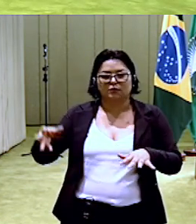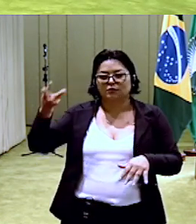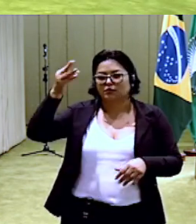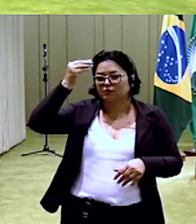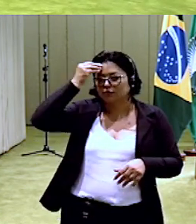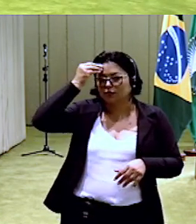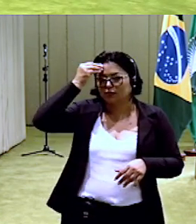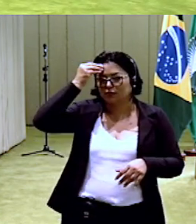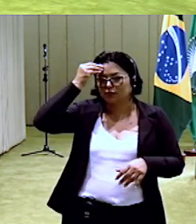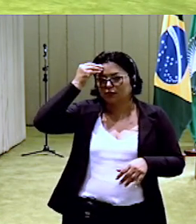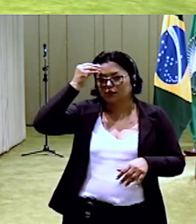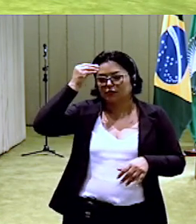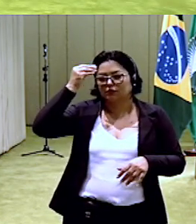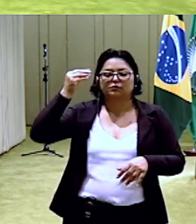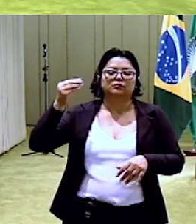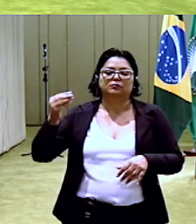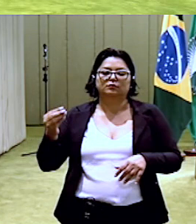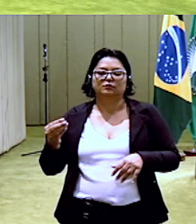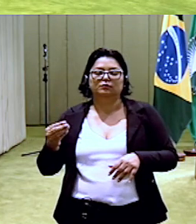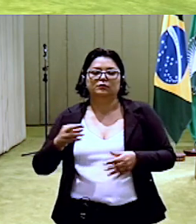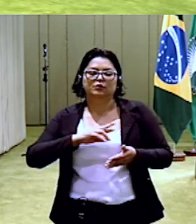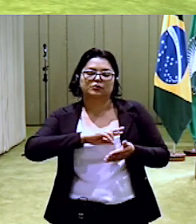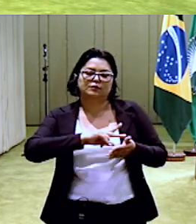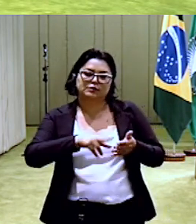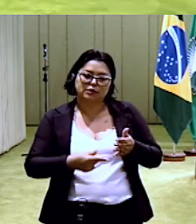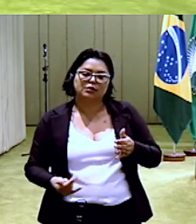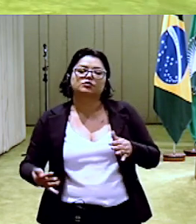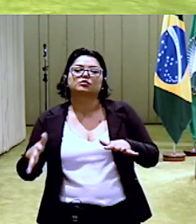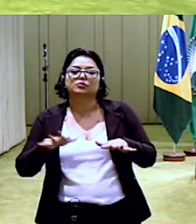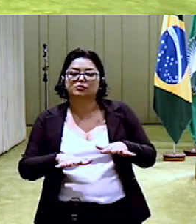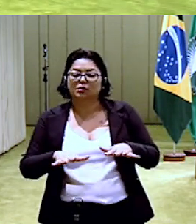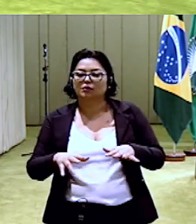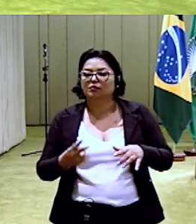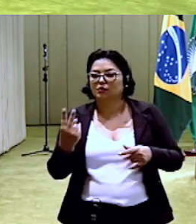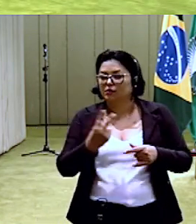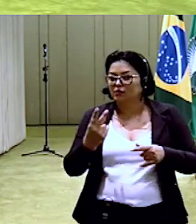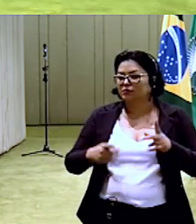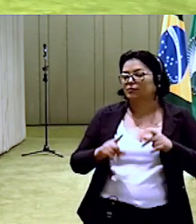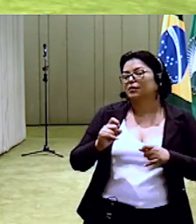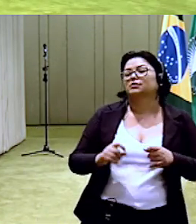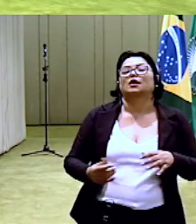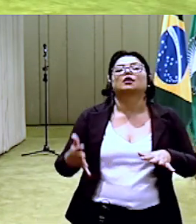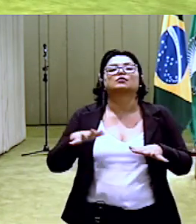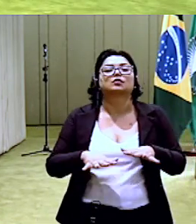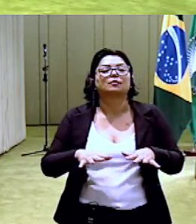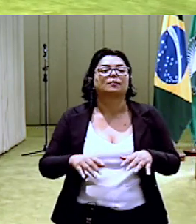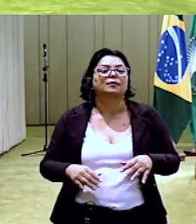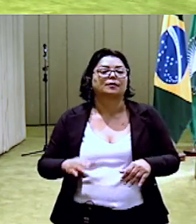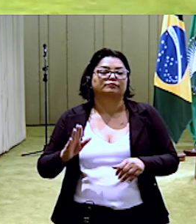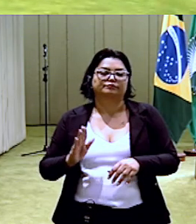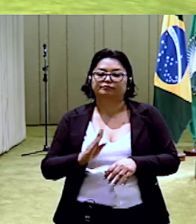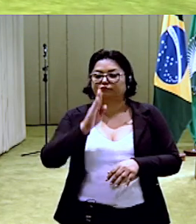entre a diversidade e inclusão são dois aspectos conectados, mas a parte da inclusão é ainda muito